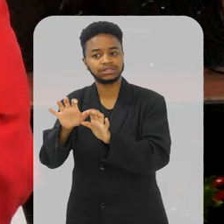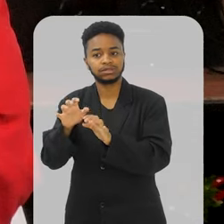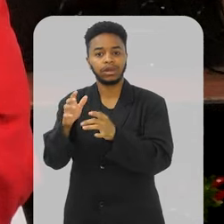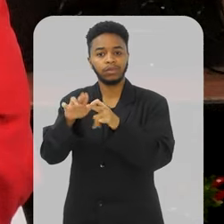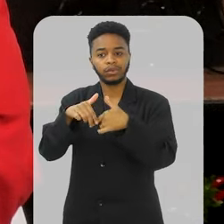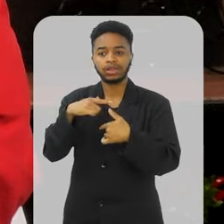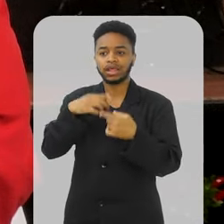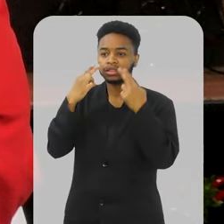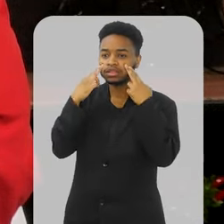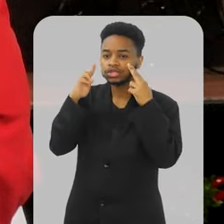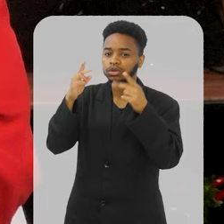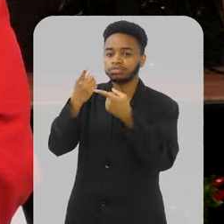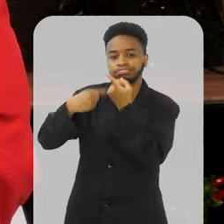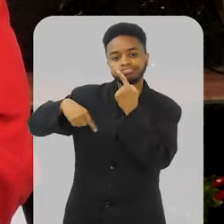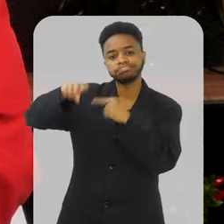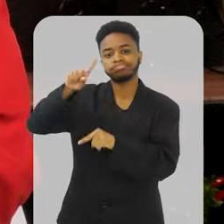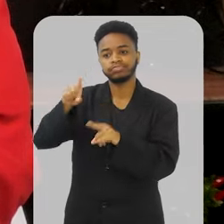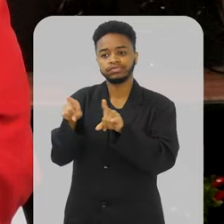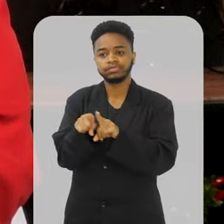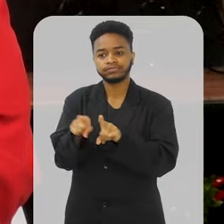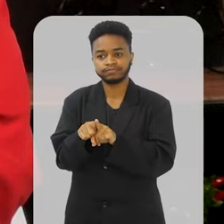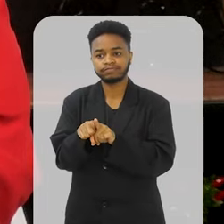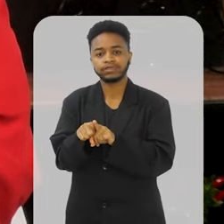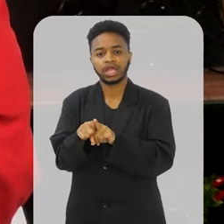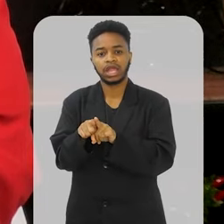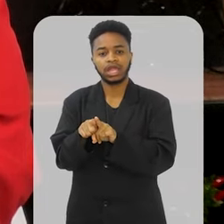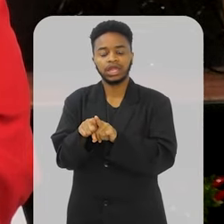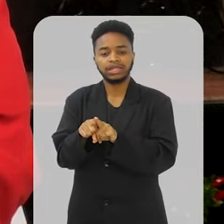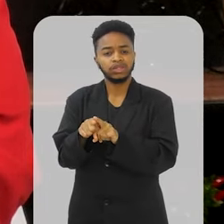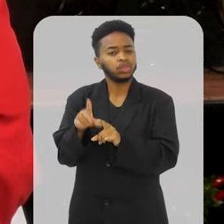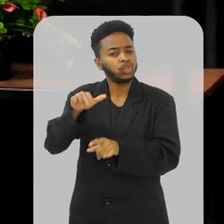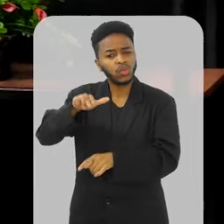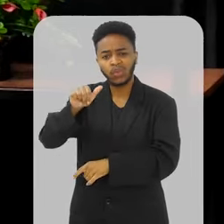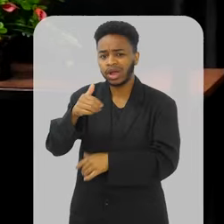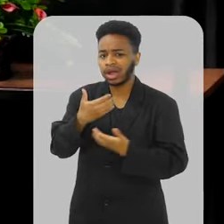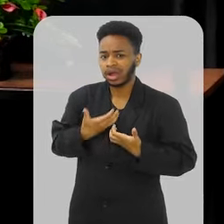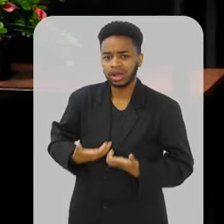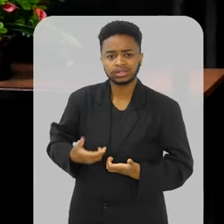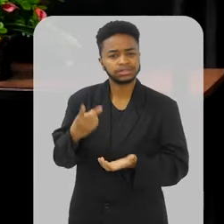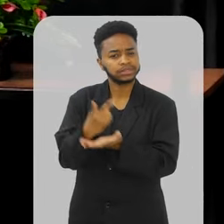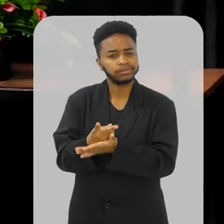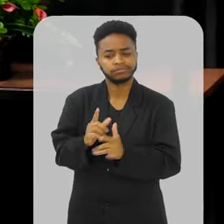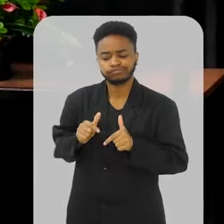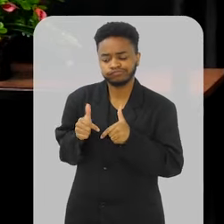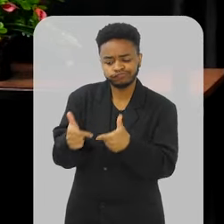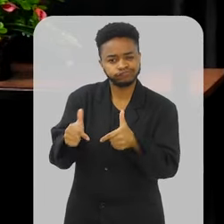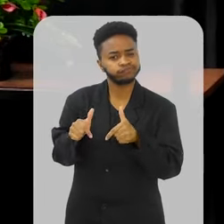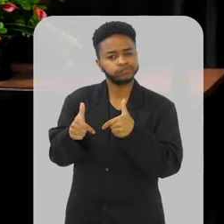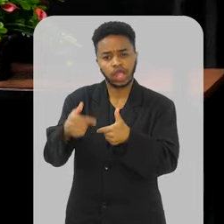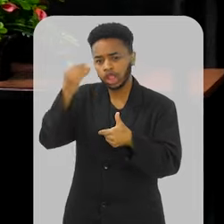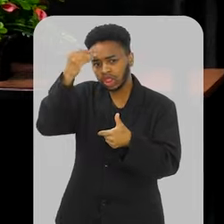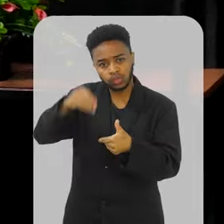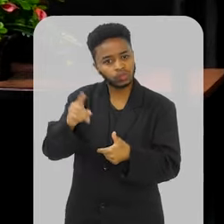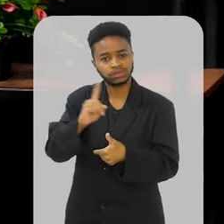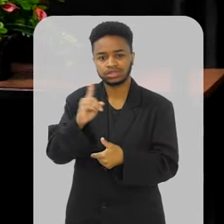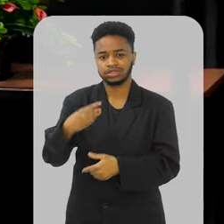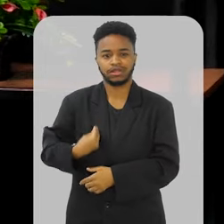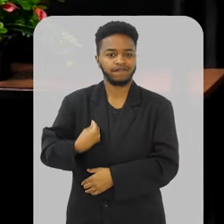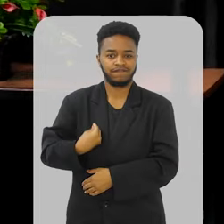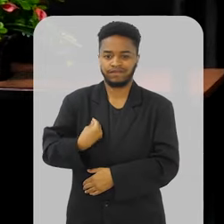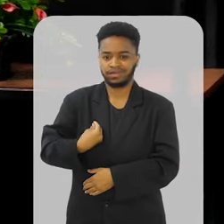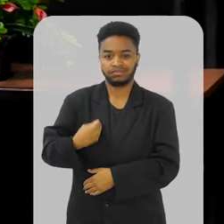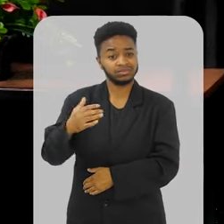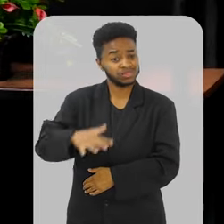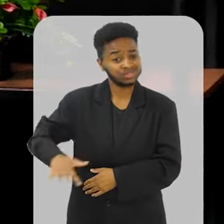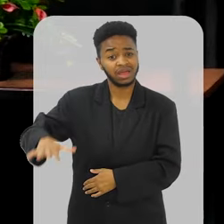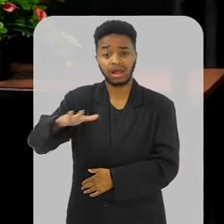testemunho de superação e de maneira incansável não desistir né da vida no